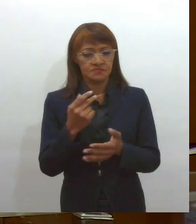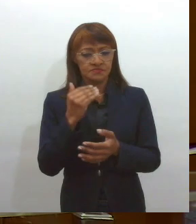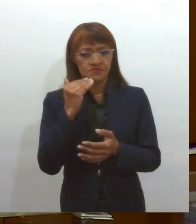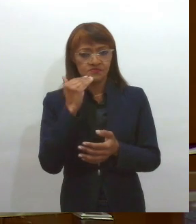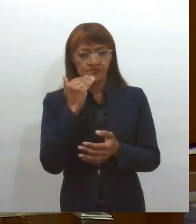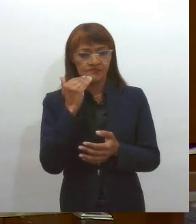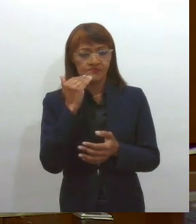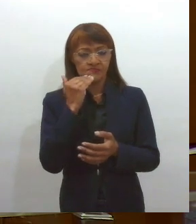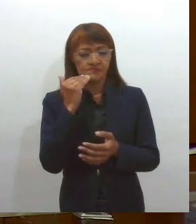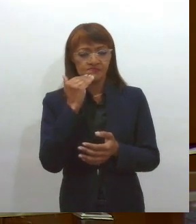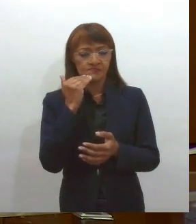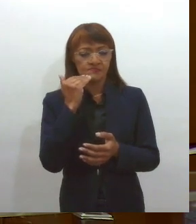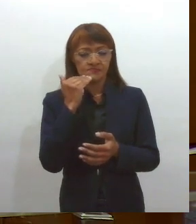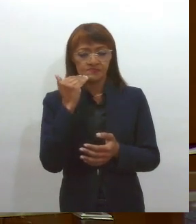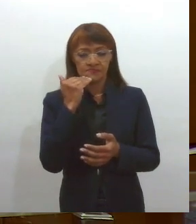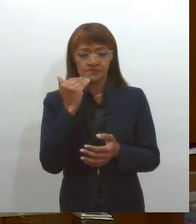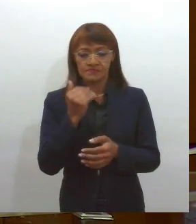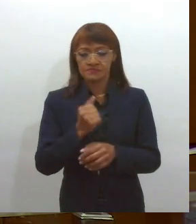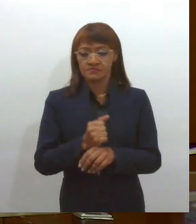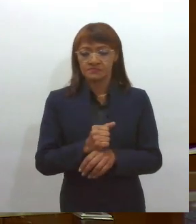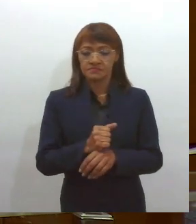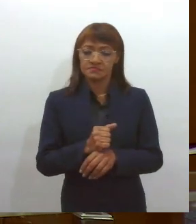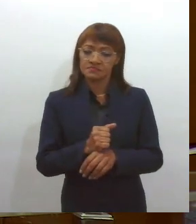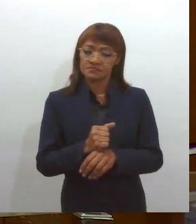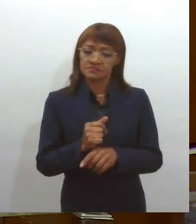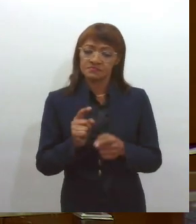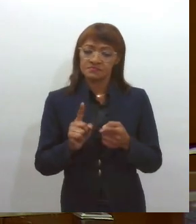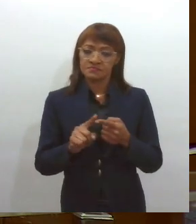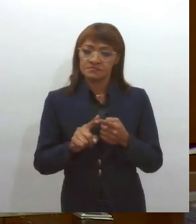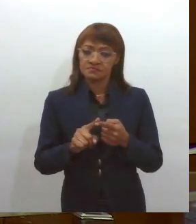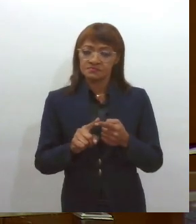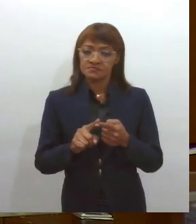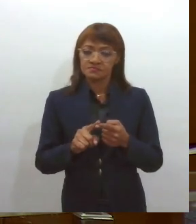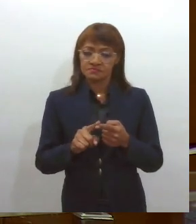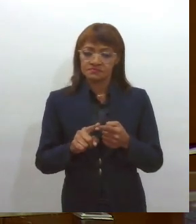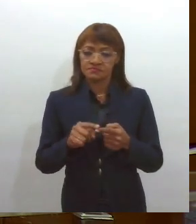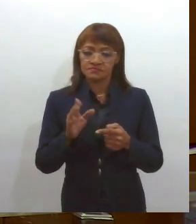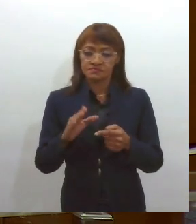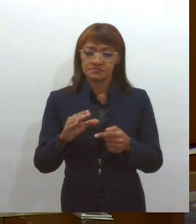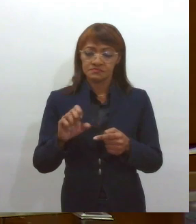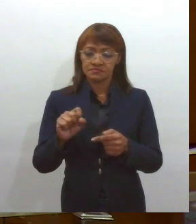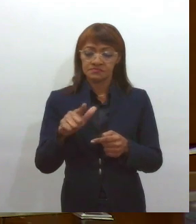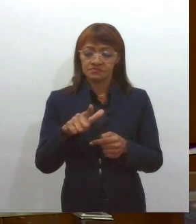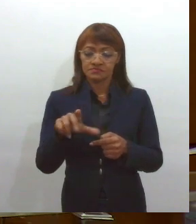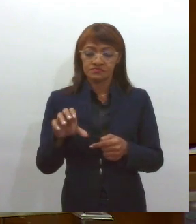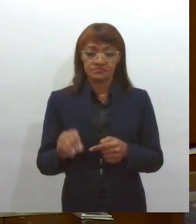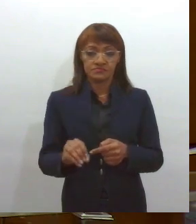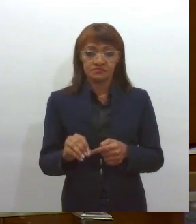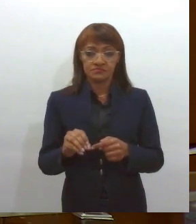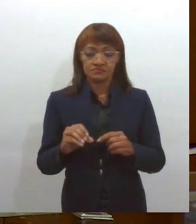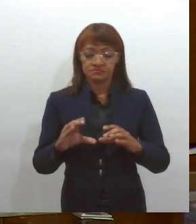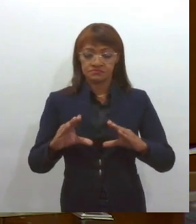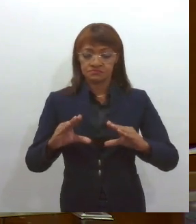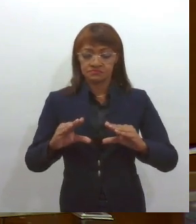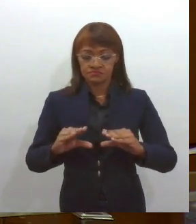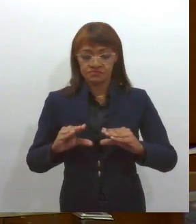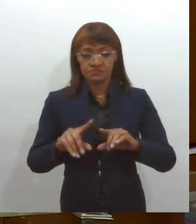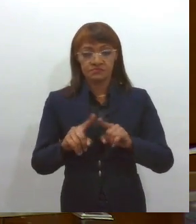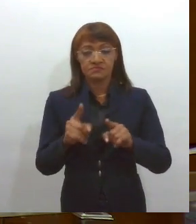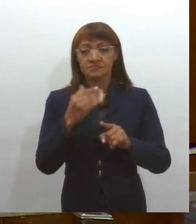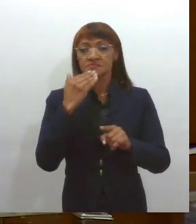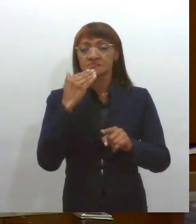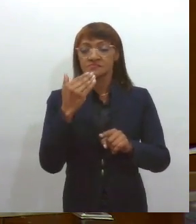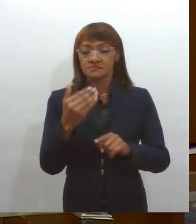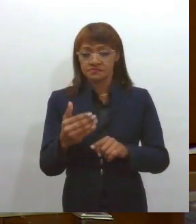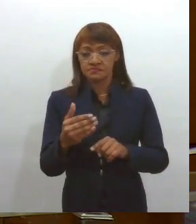essa questão do da acomodação do solo mas pedimos aí que de imediato acredito que possa ser até hoje que alguém algum